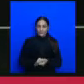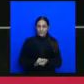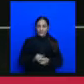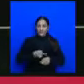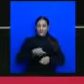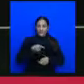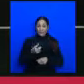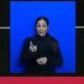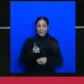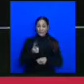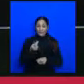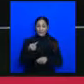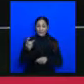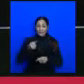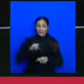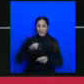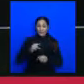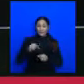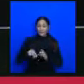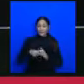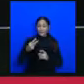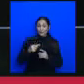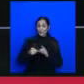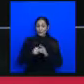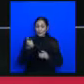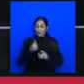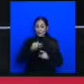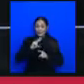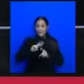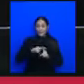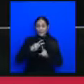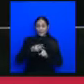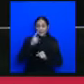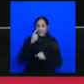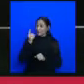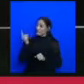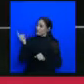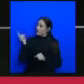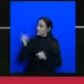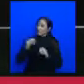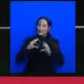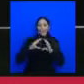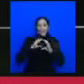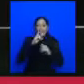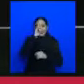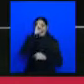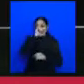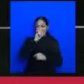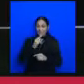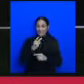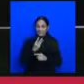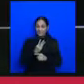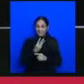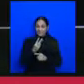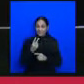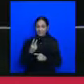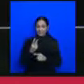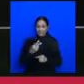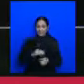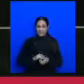E agora, o sexto e último número do primeiro sorteio da dupla Sena. Bola amarela, número